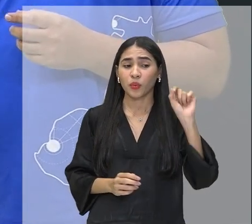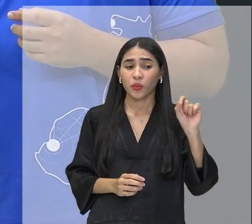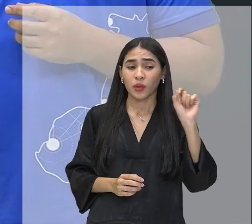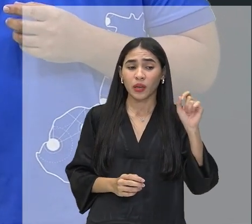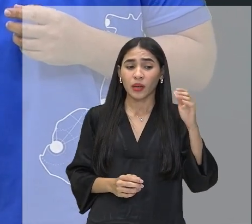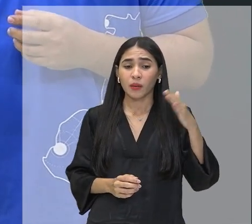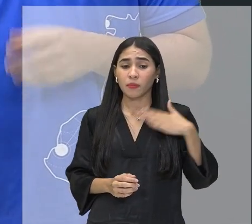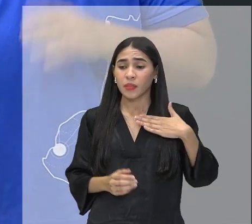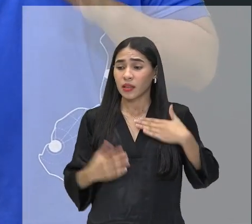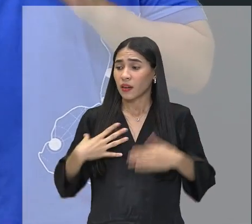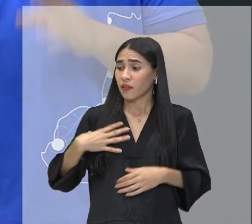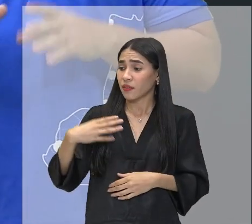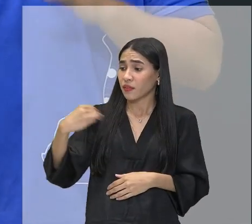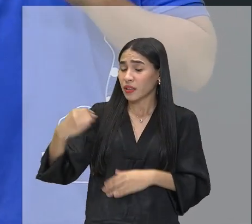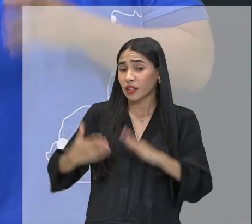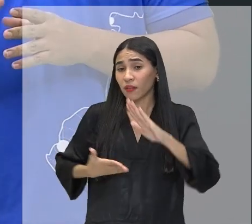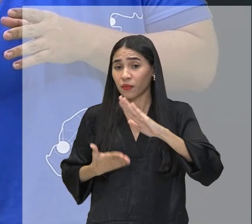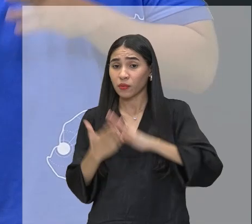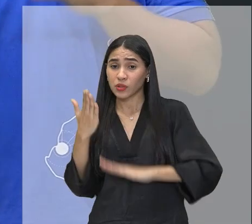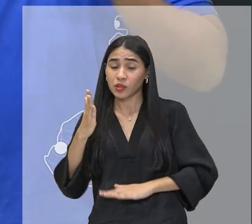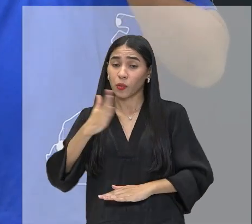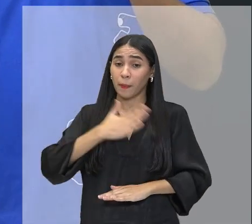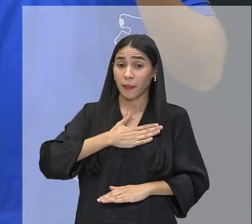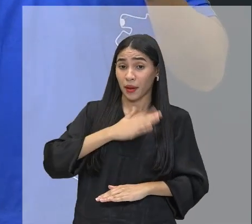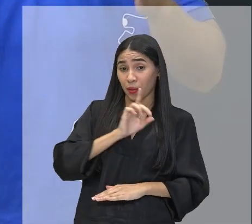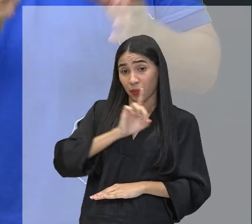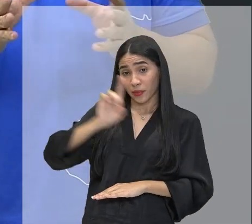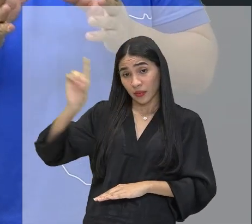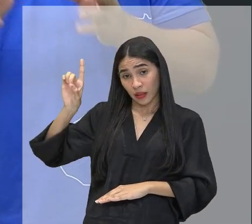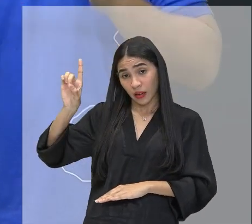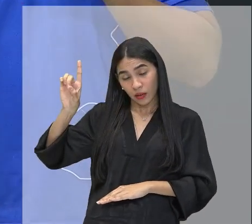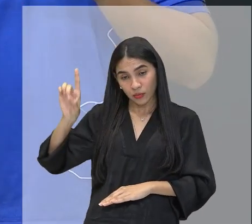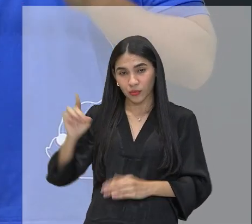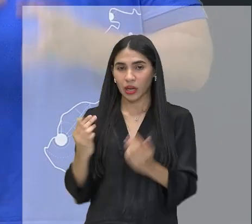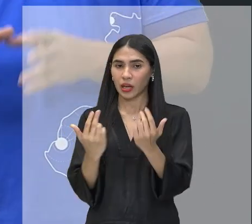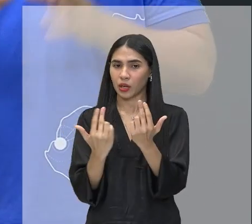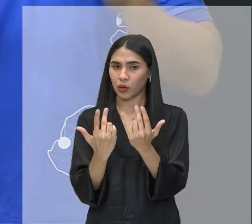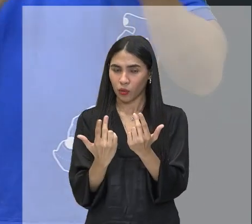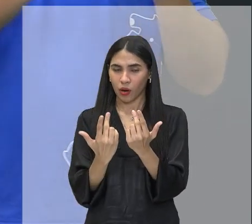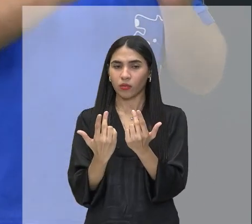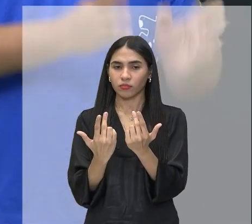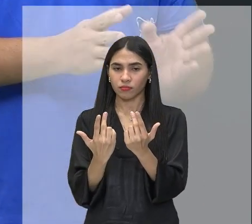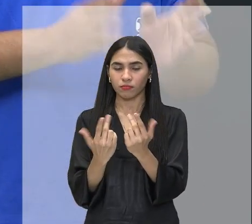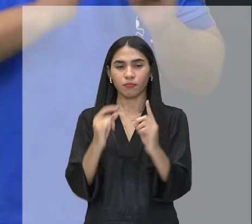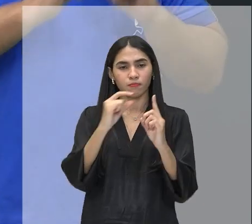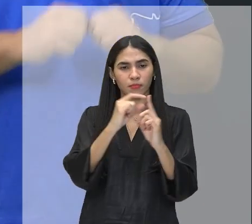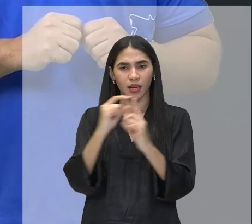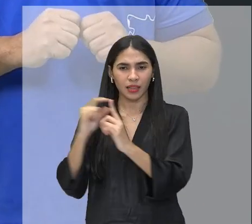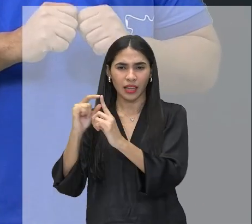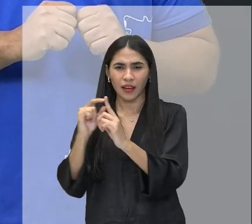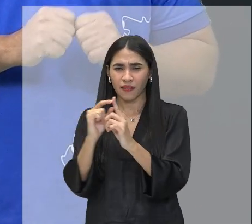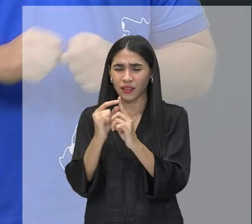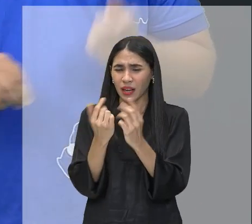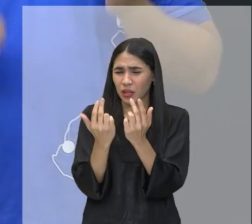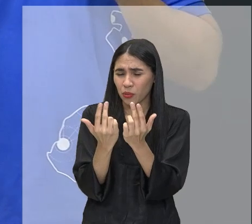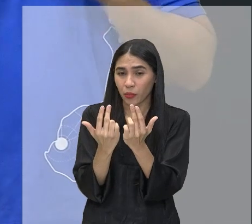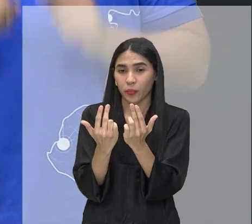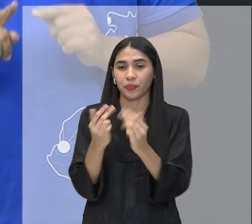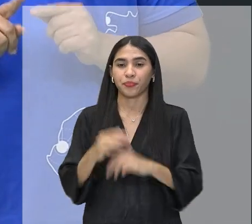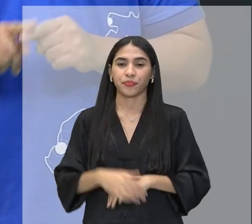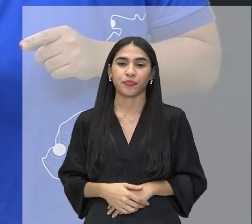Minha filha fugiu? Meu Deus, ela falou exatamente as mesmas palavras que a Maria